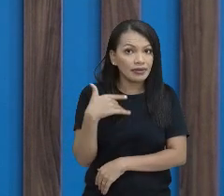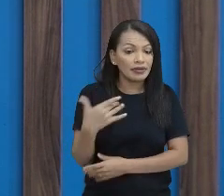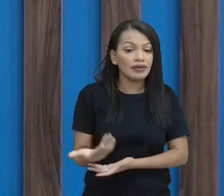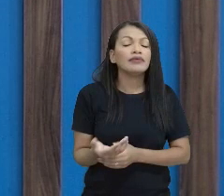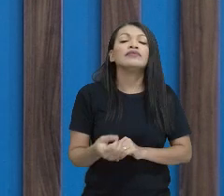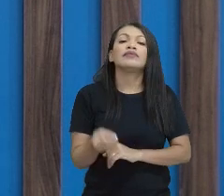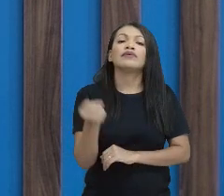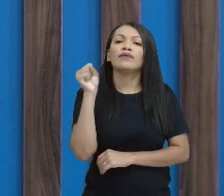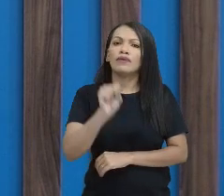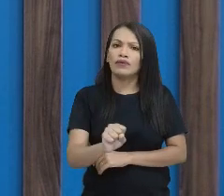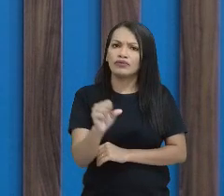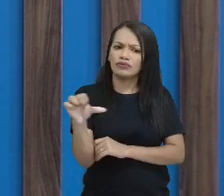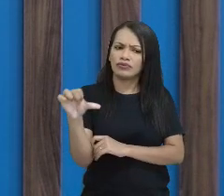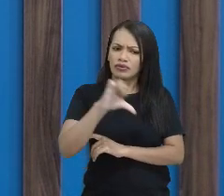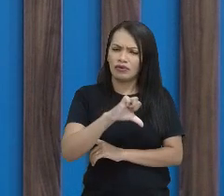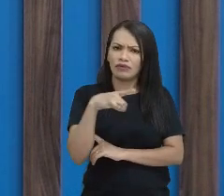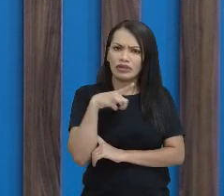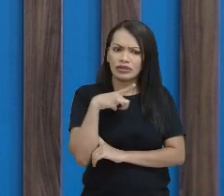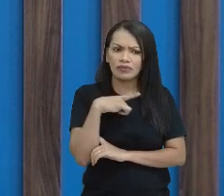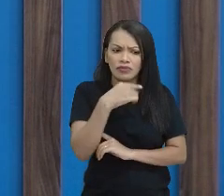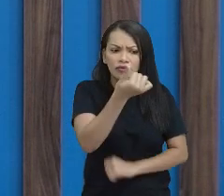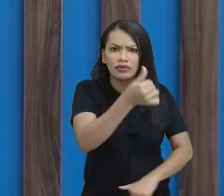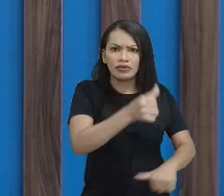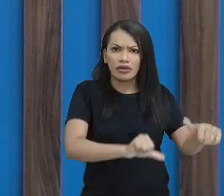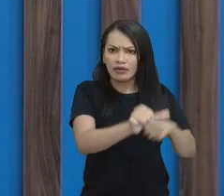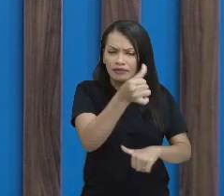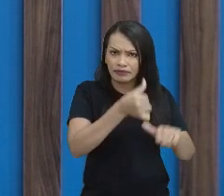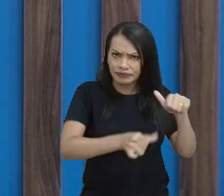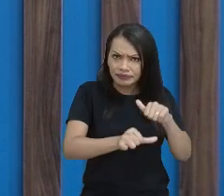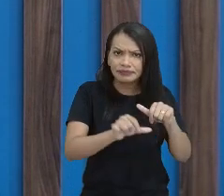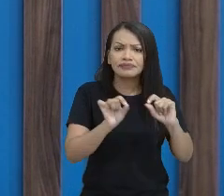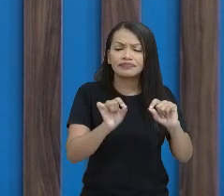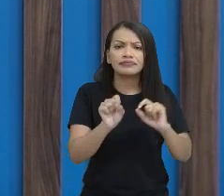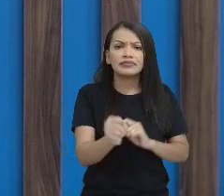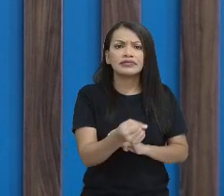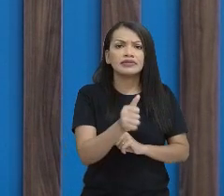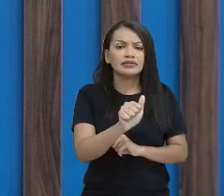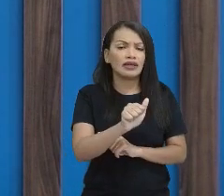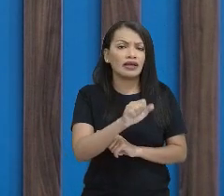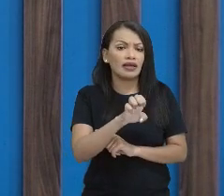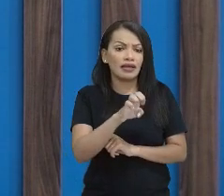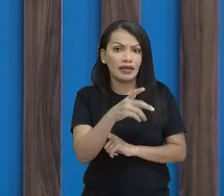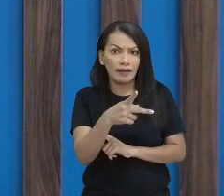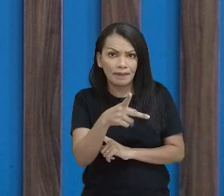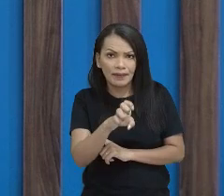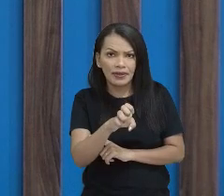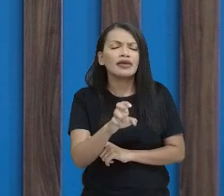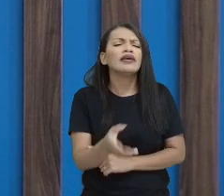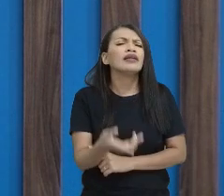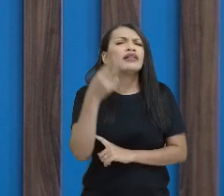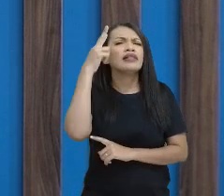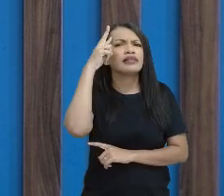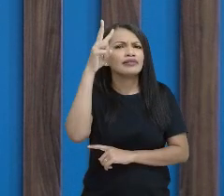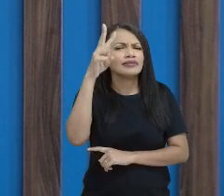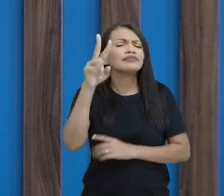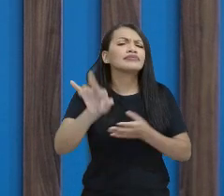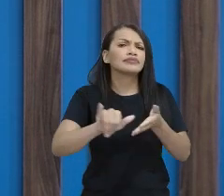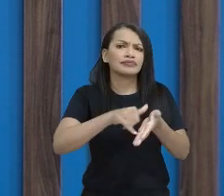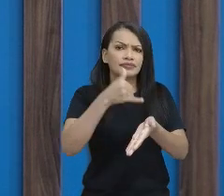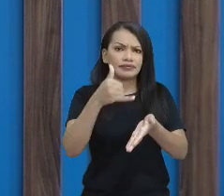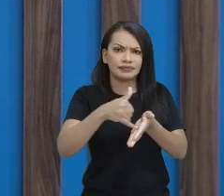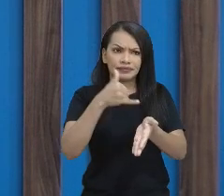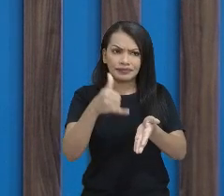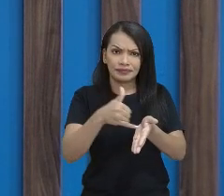8 e 9 teremos a avaliação diagnóstica do SAEP, lembrando, as inscrições